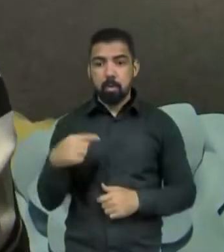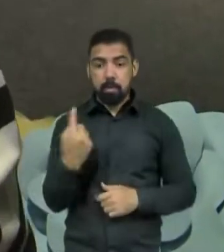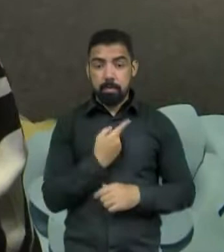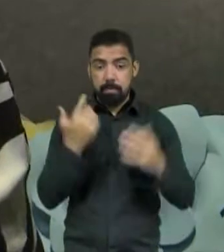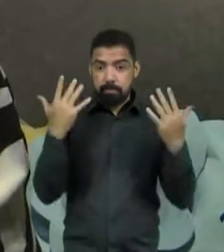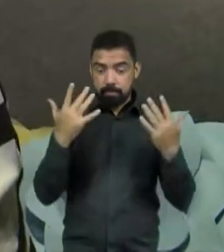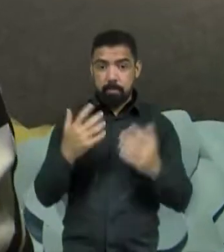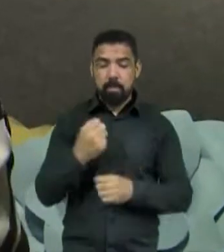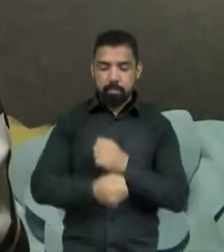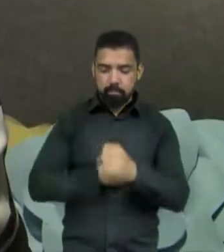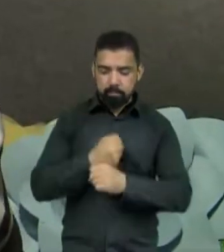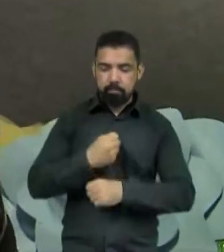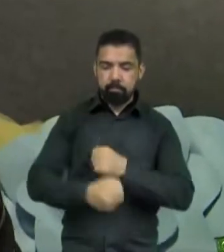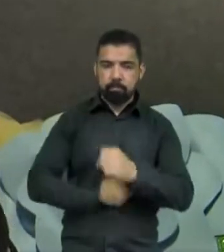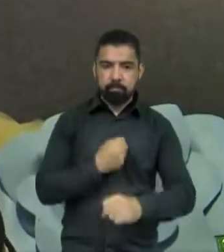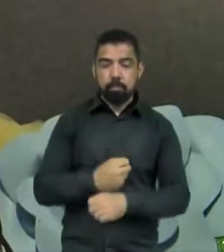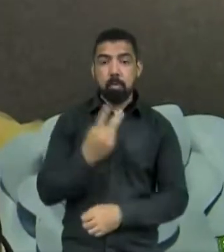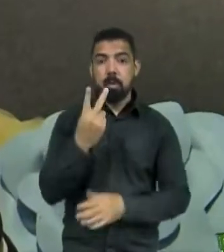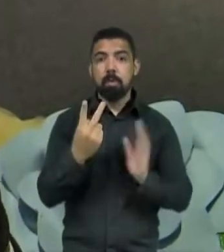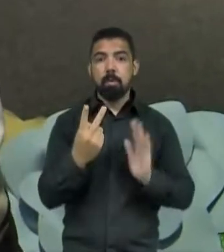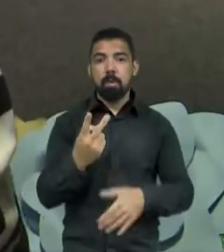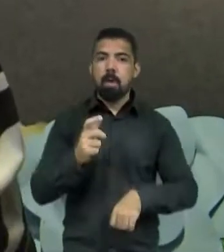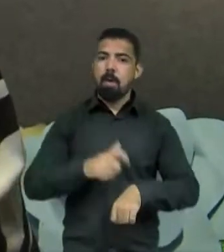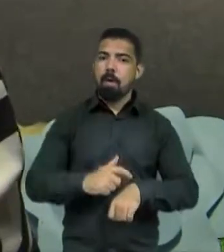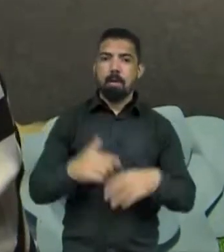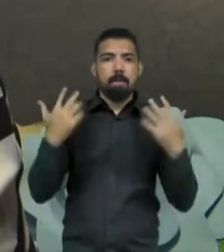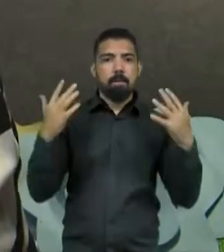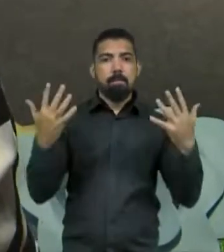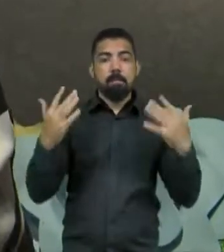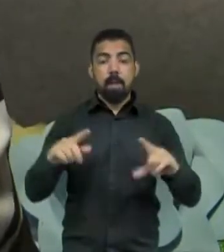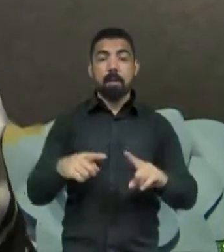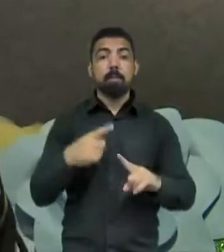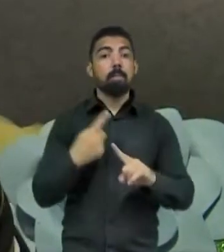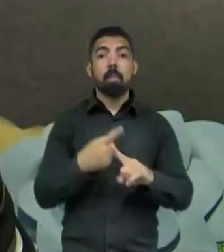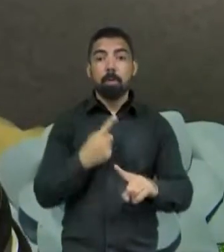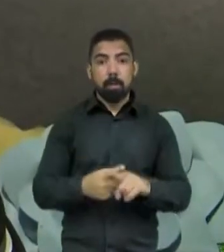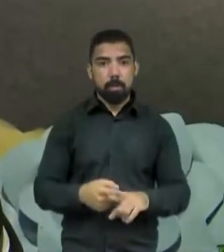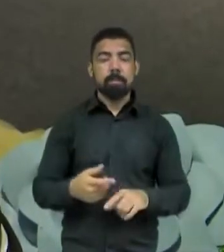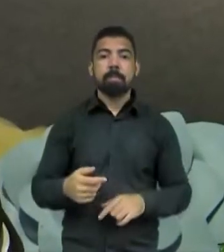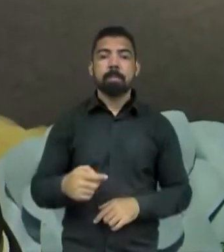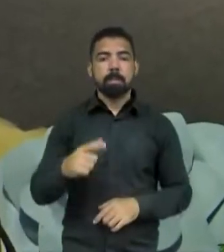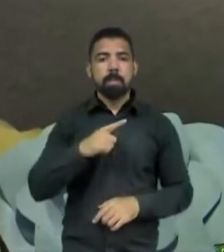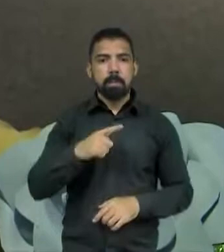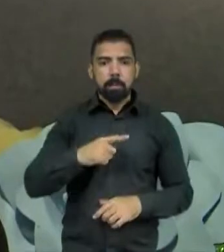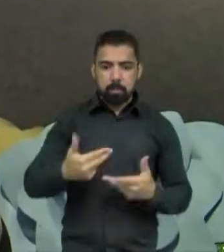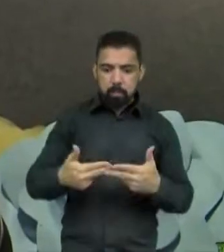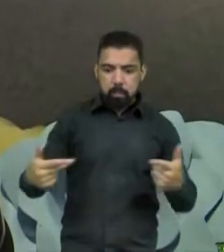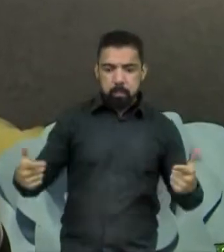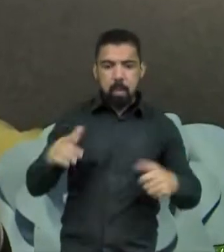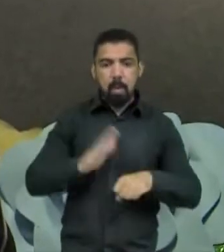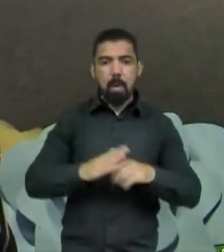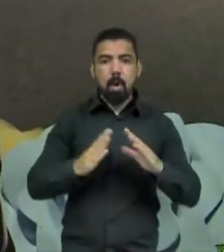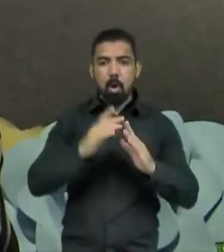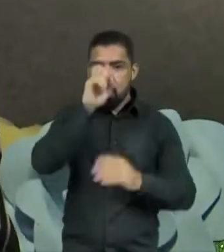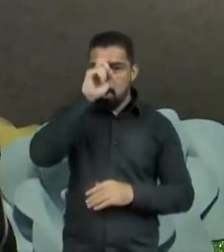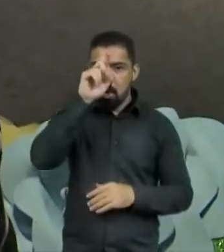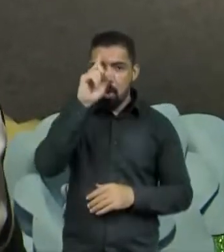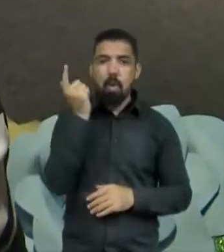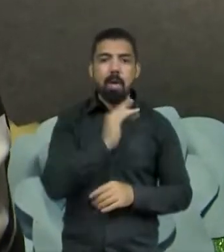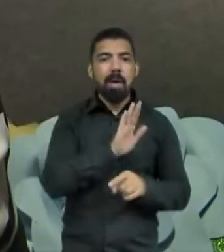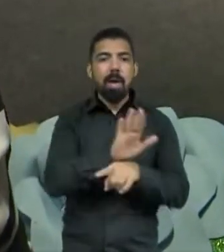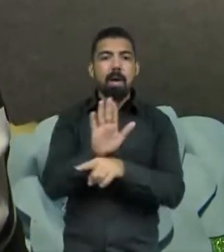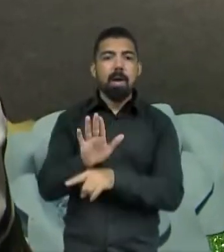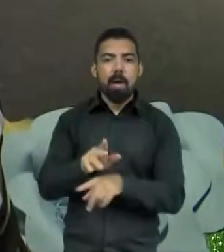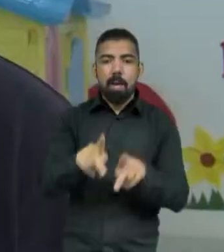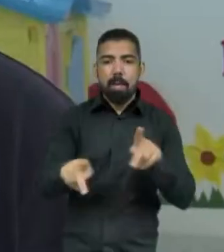2 anos, realmente é momento de festa, é momento de comemoração pelo que o hospital tem trazido para a população